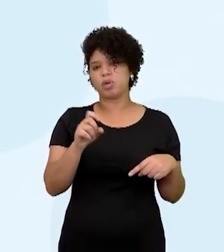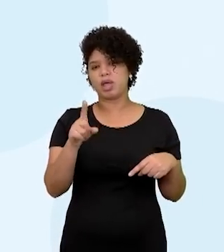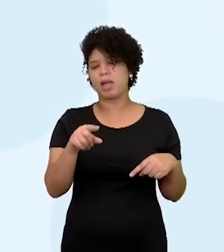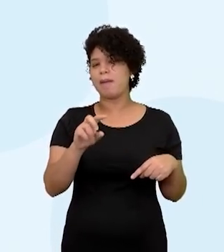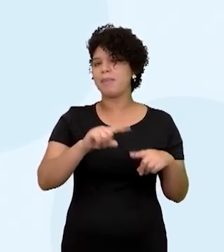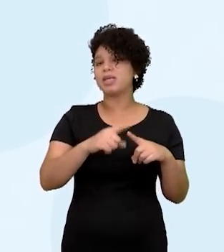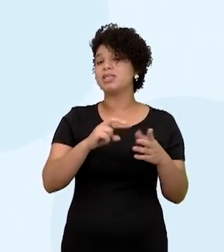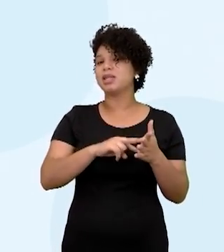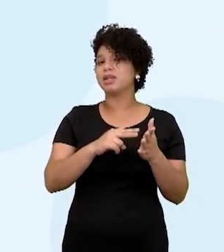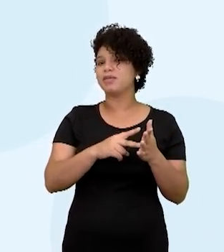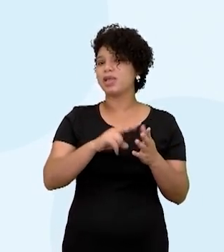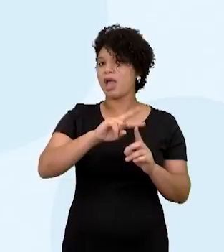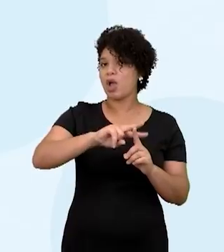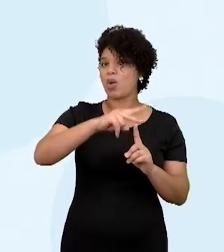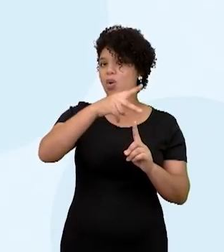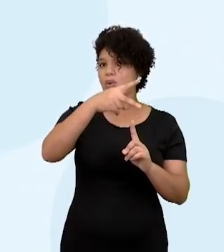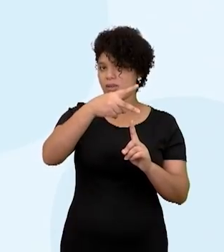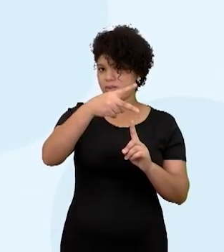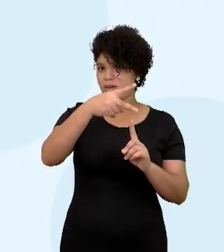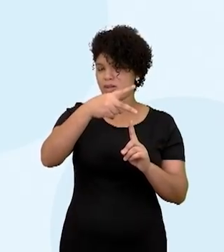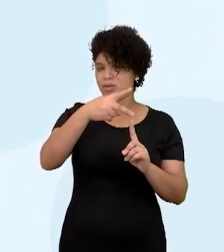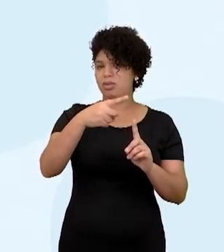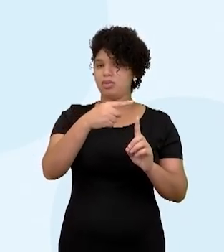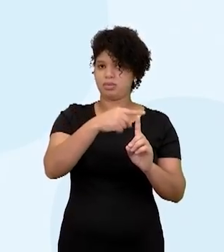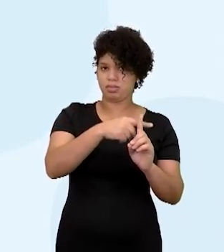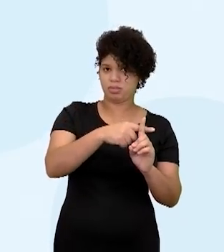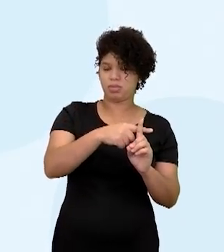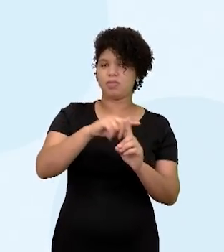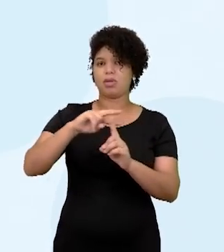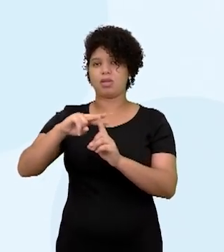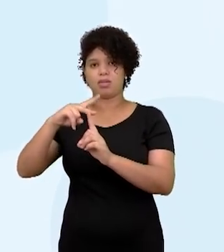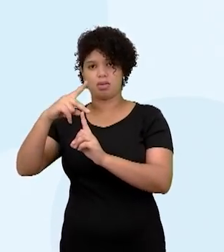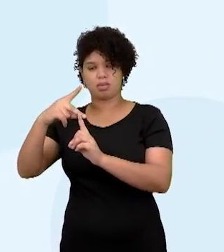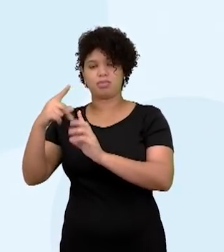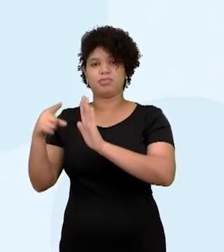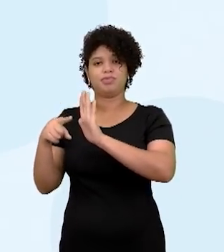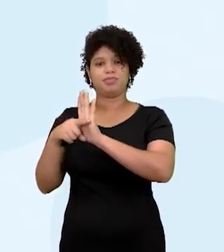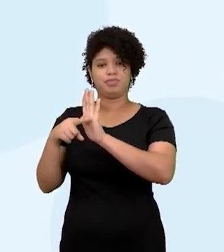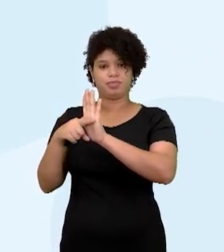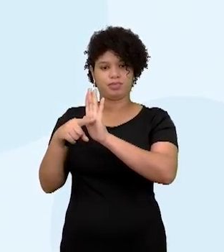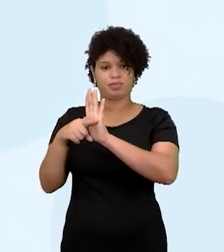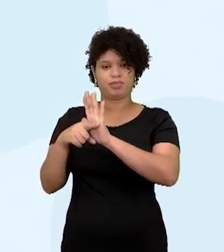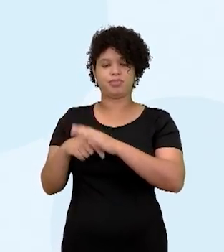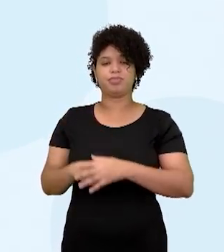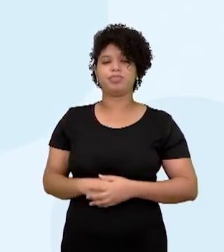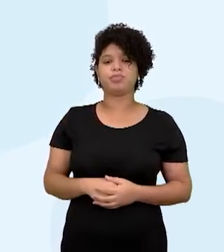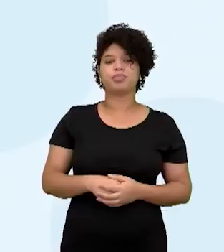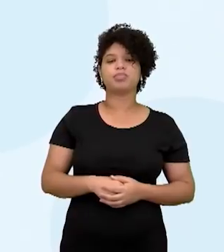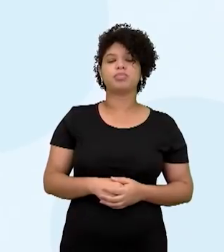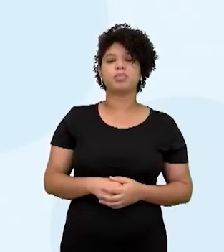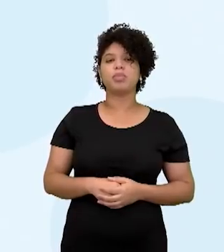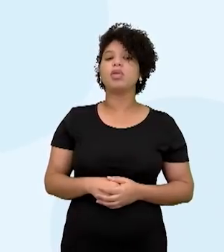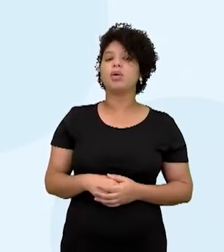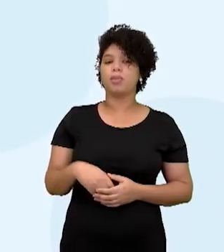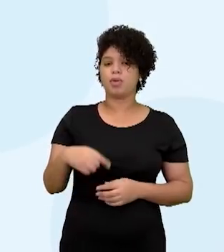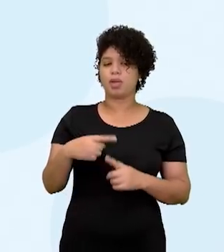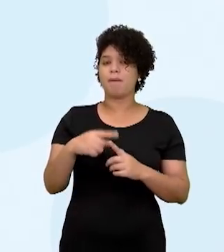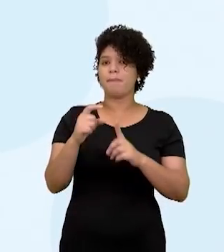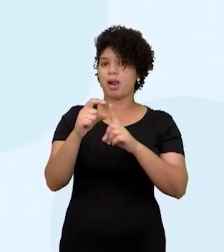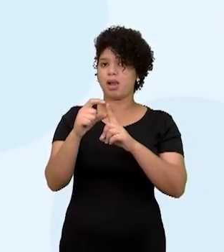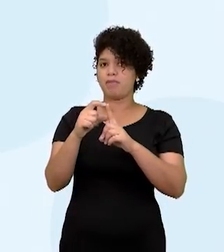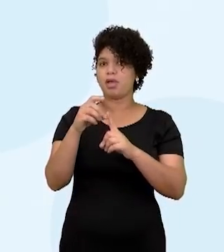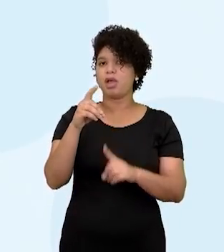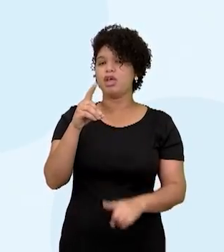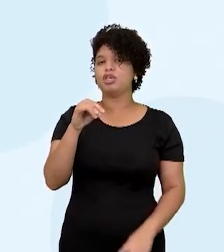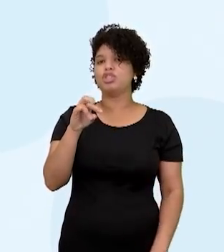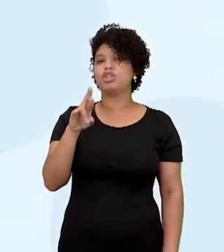é soma e o outro é diferença. A soma na matemática é o sinal de mais e diferença na matemática é o sinal